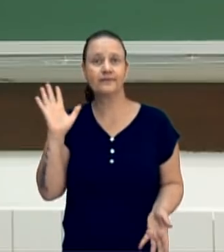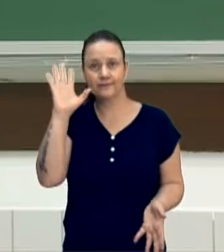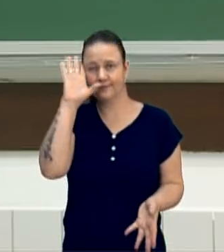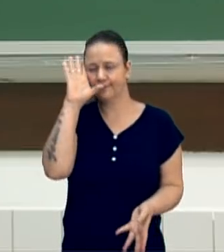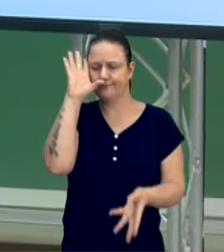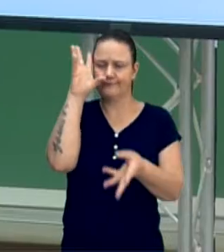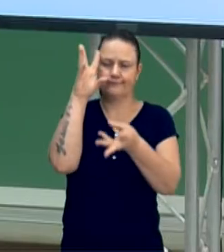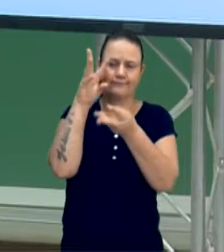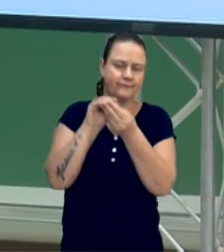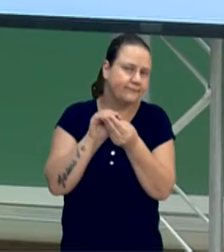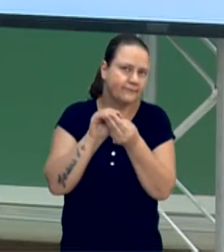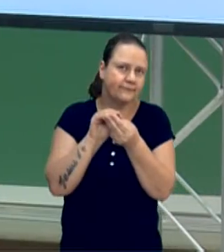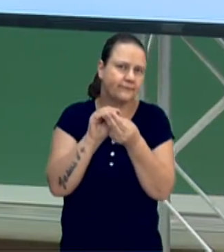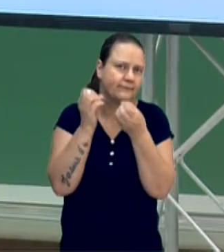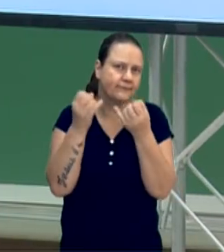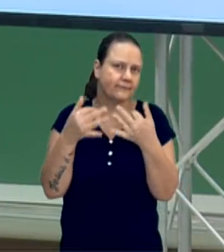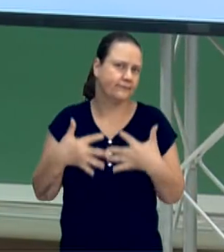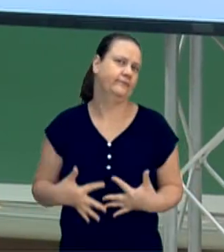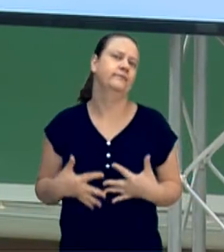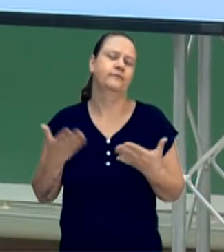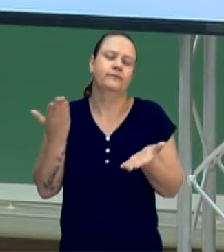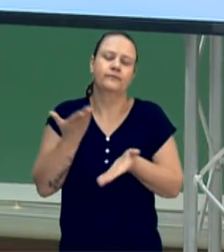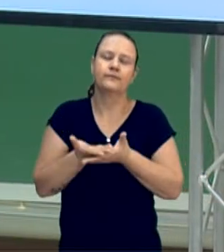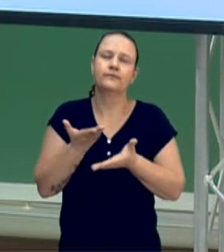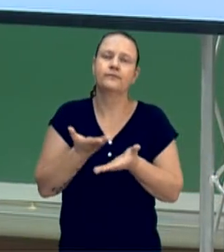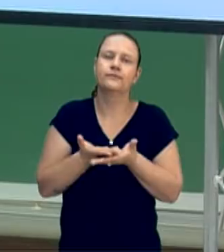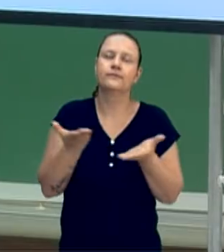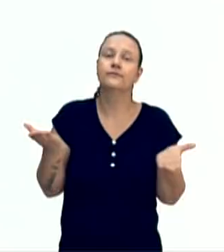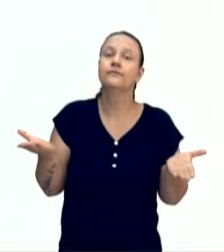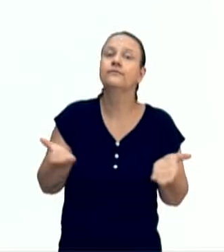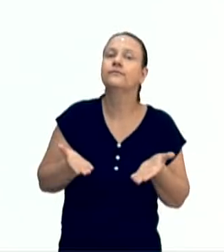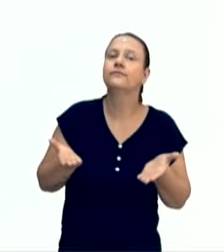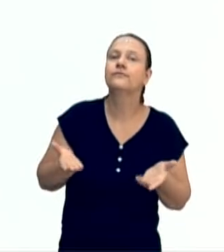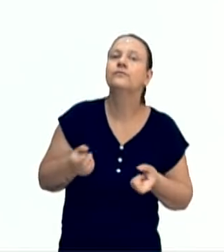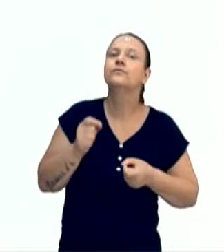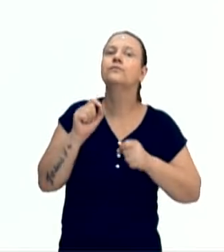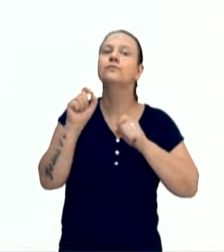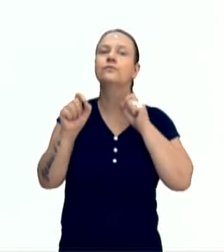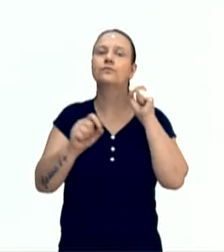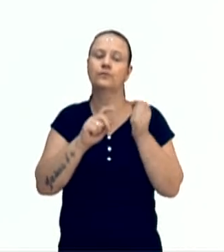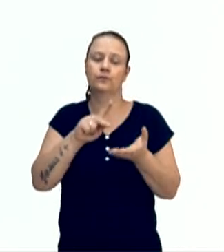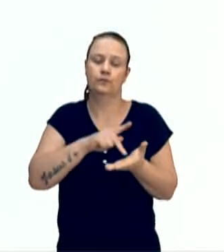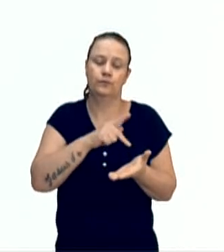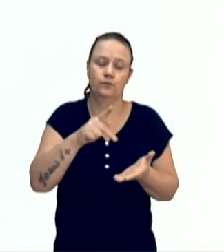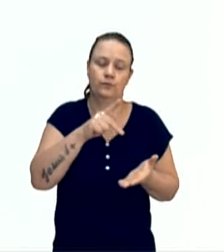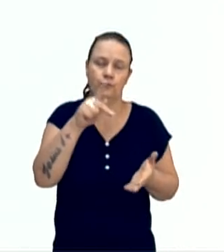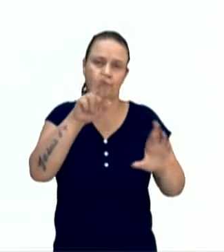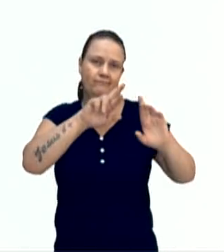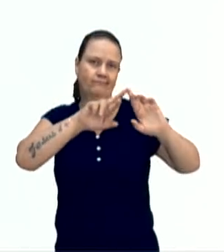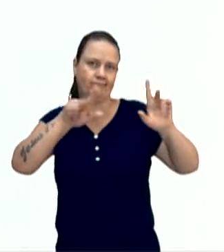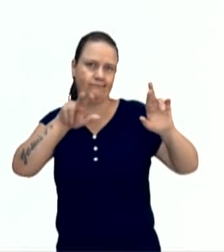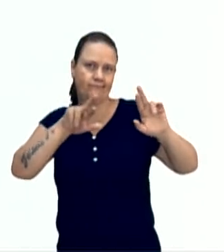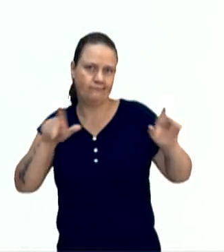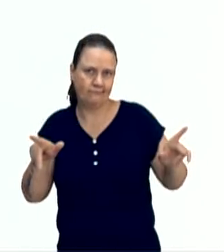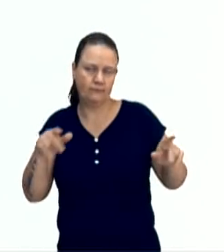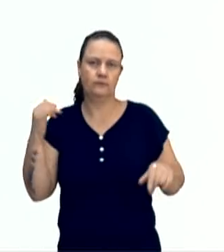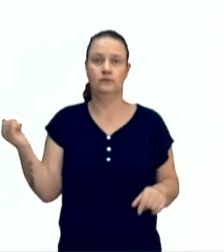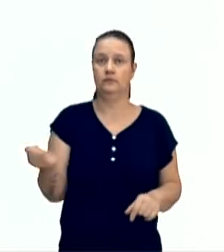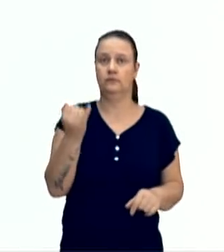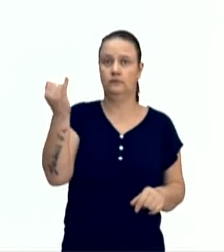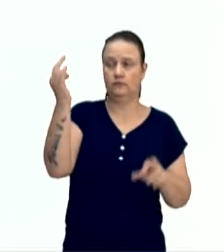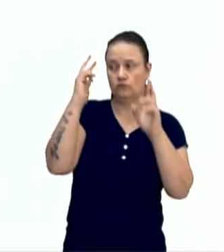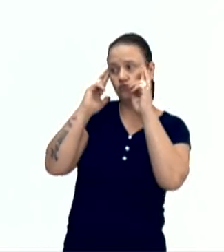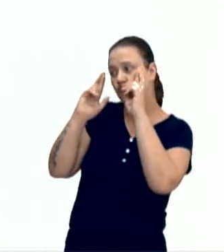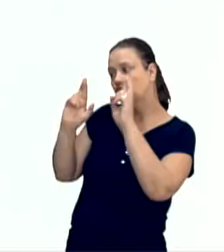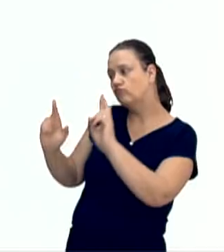Então, na aula de hoje, nós falamos sobre o poema Diversidade, importância de respeitar